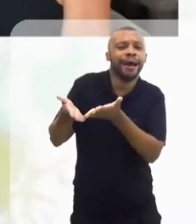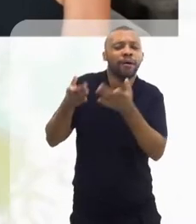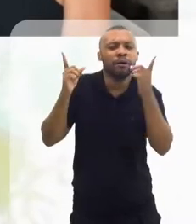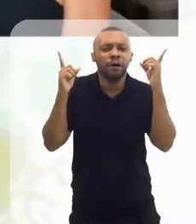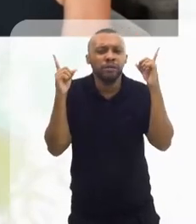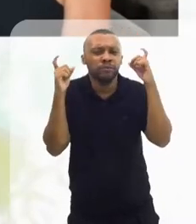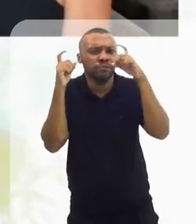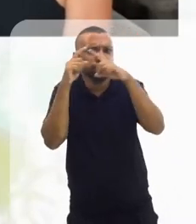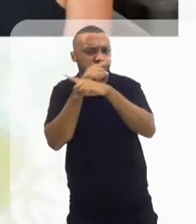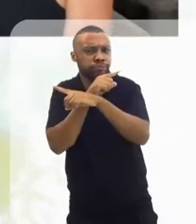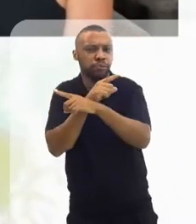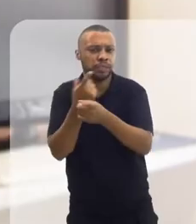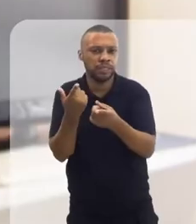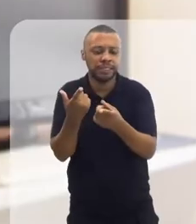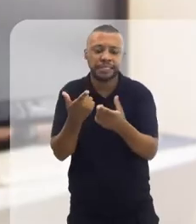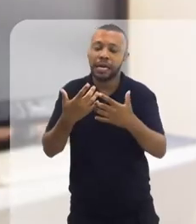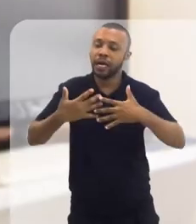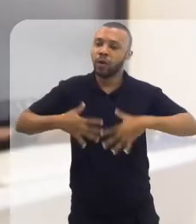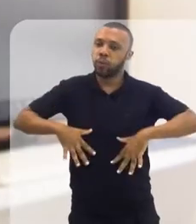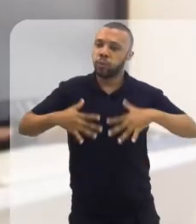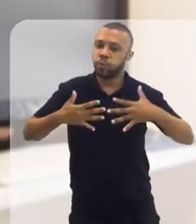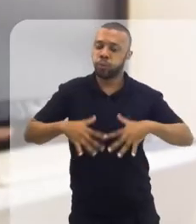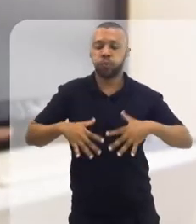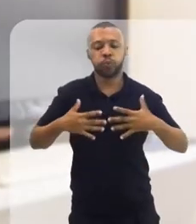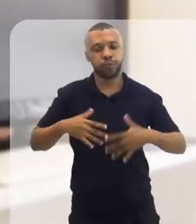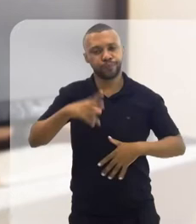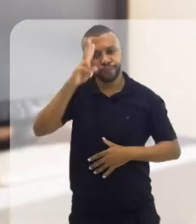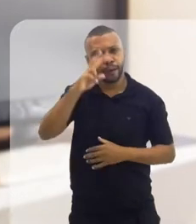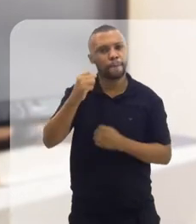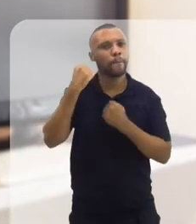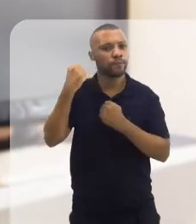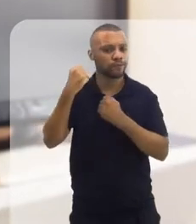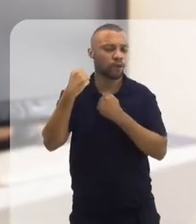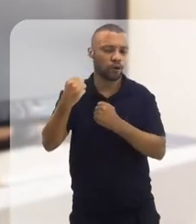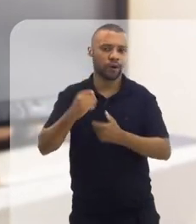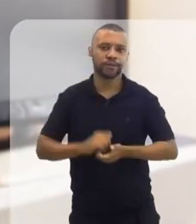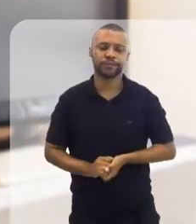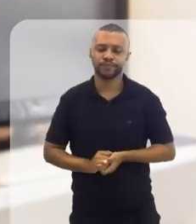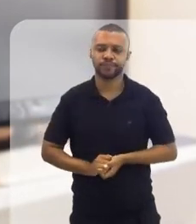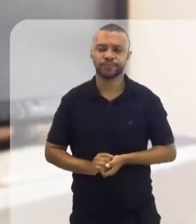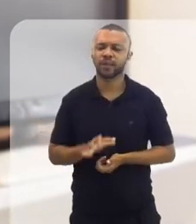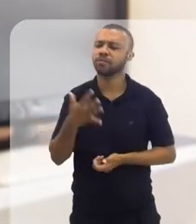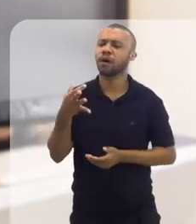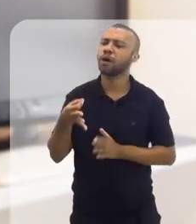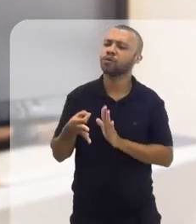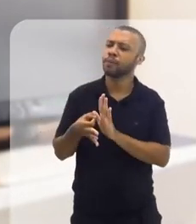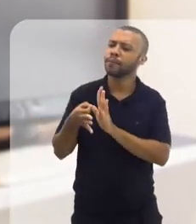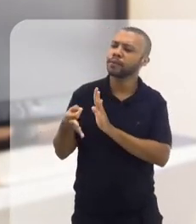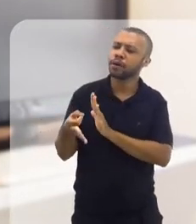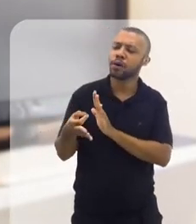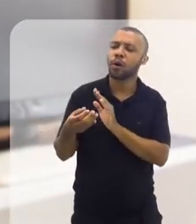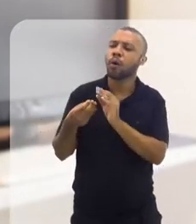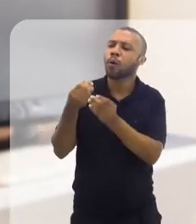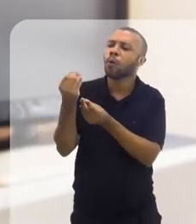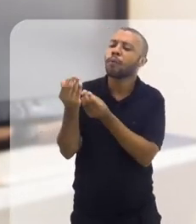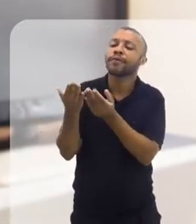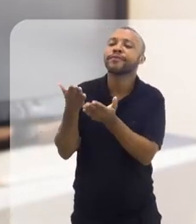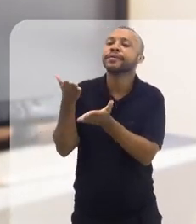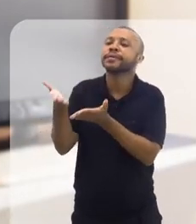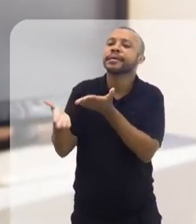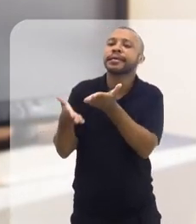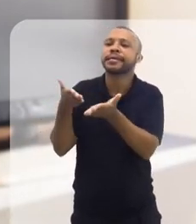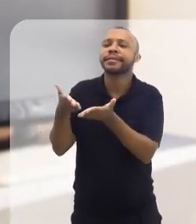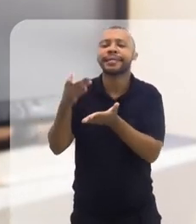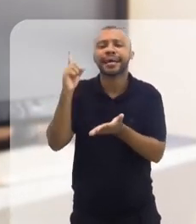com a dificuldade. Isso é muito forte. O que você acha que tem aí em você? De que forma